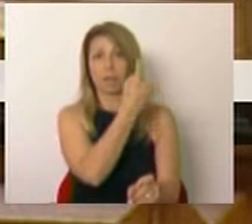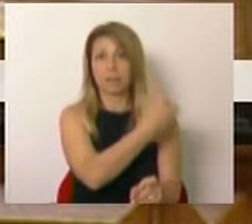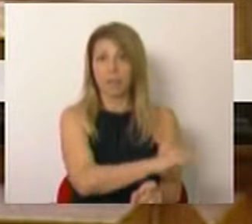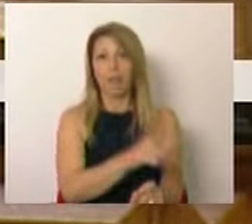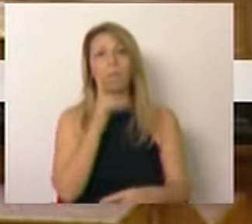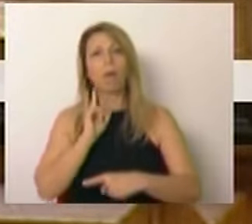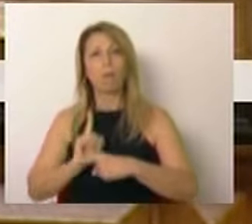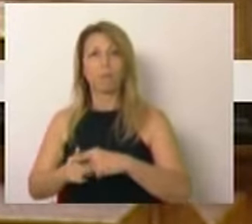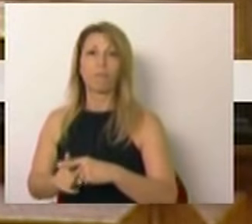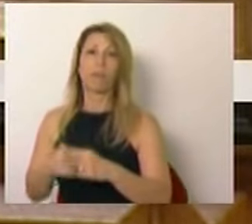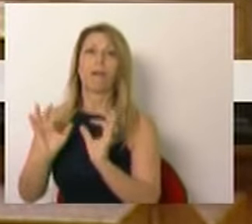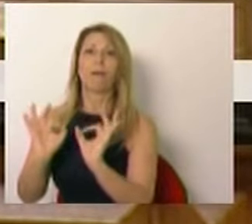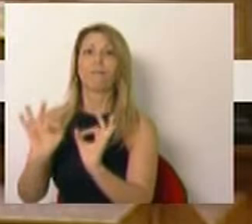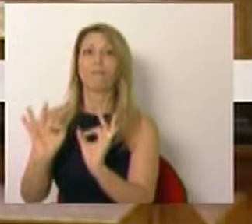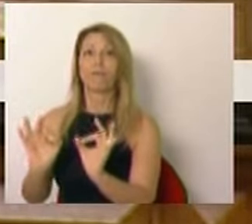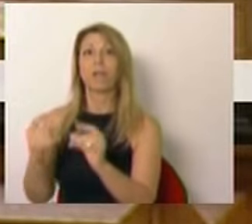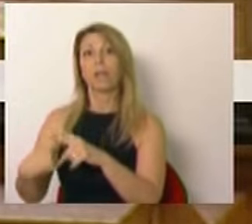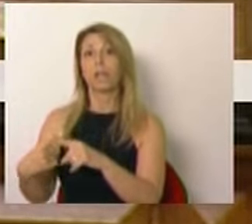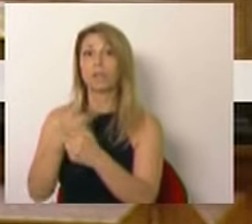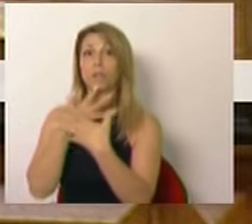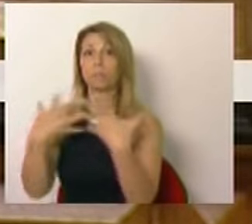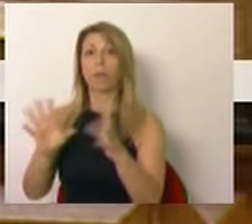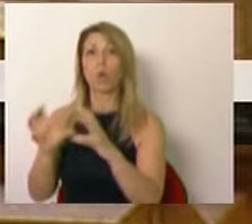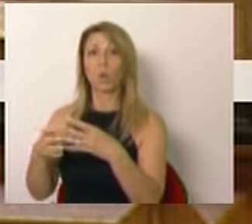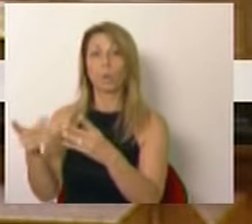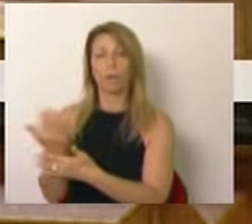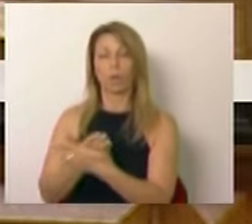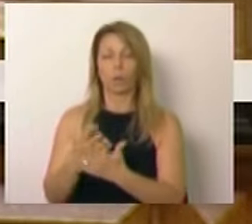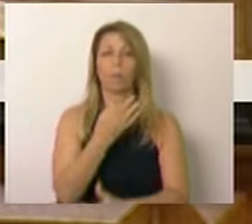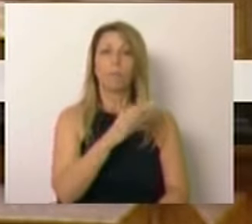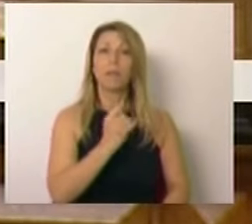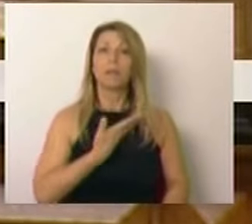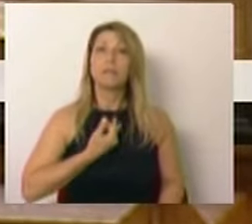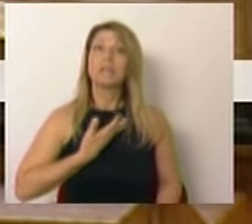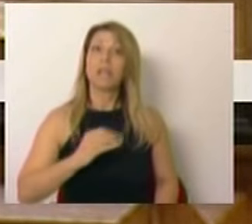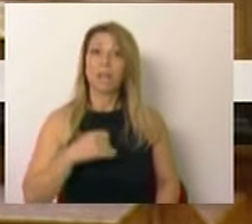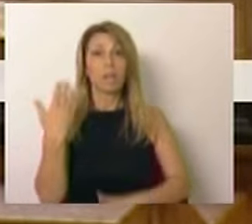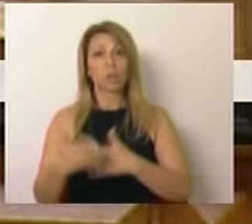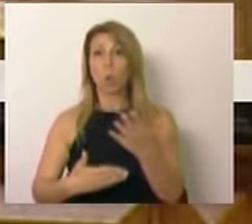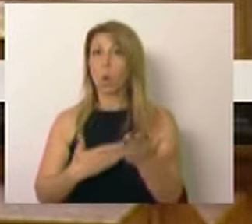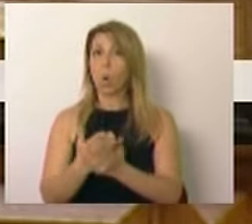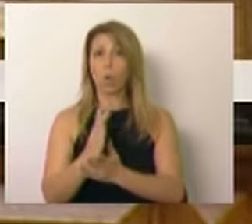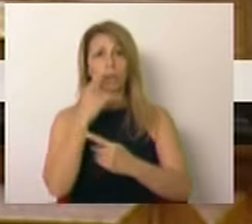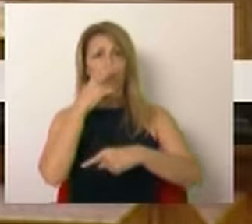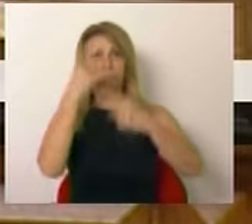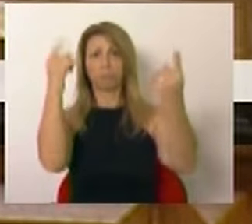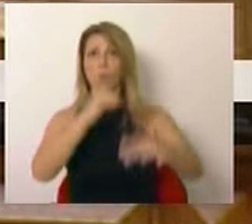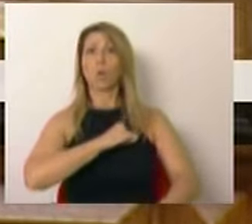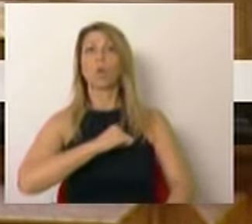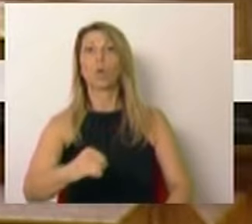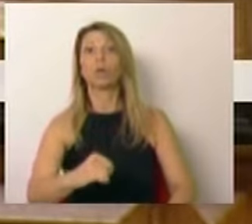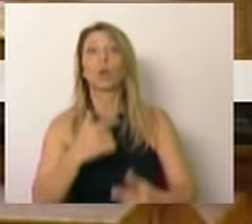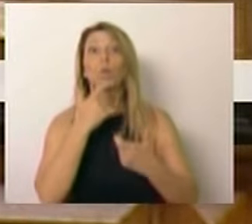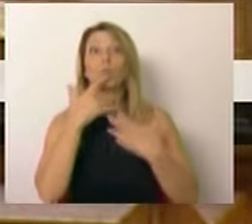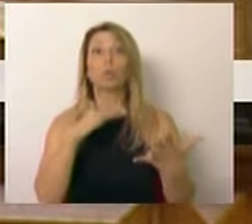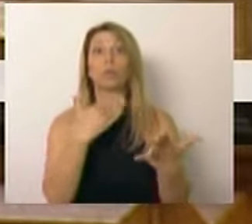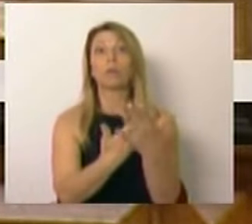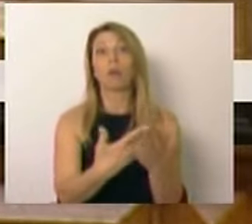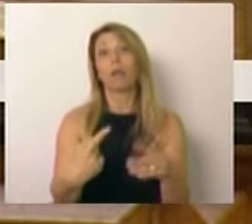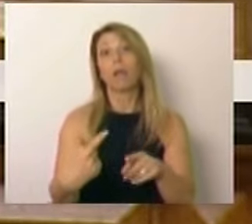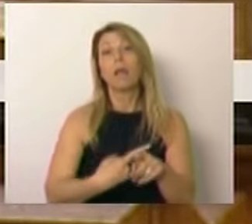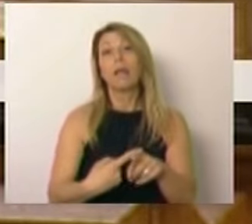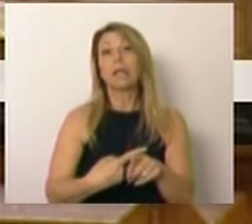interesses, de facto, dos grupos económicos. PSD e CDS continuam-se a opor frontalmente a tudo o que defende aos interesses dos inquilinos, como